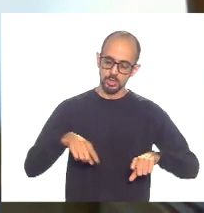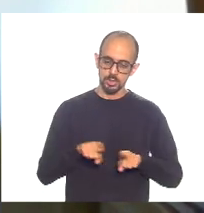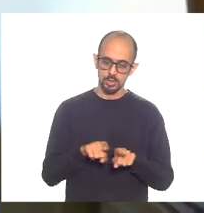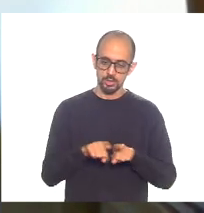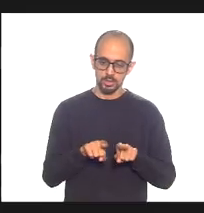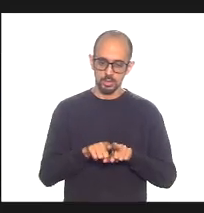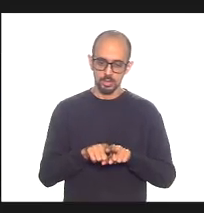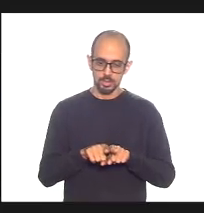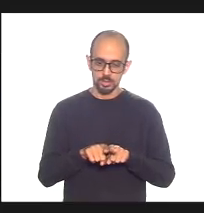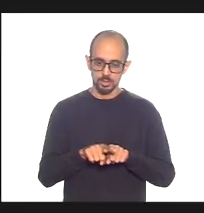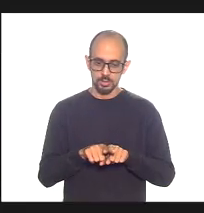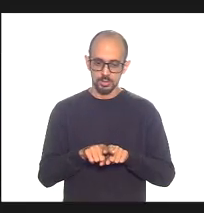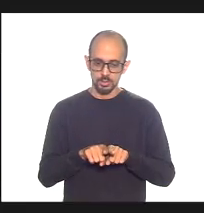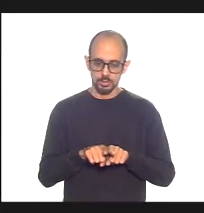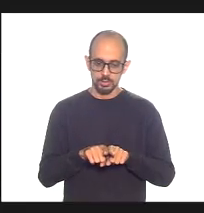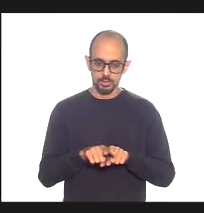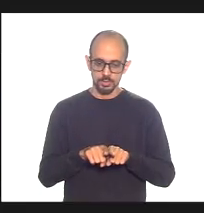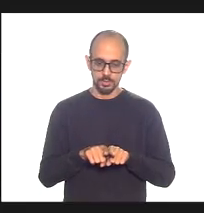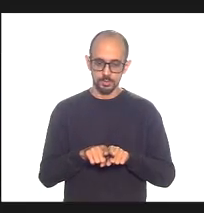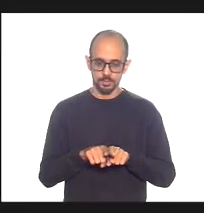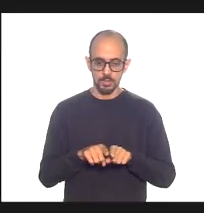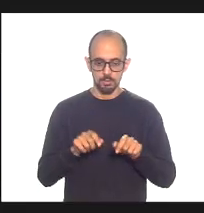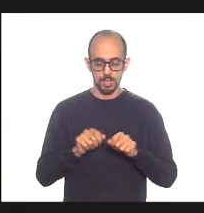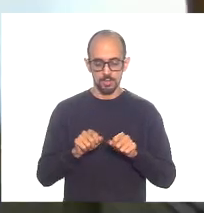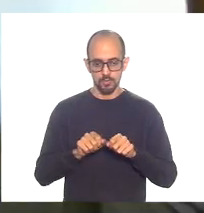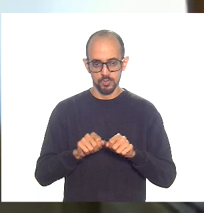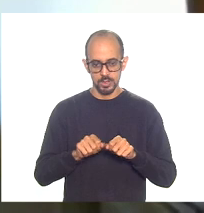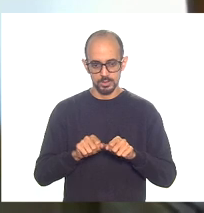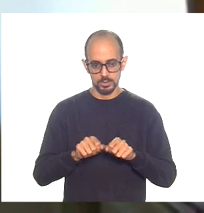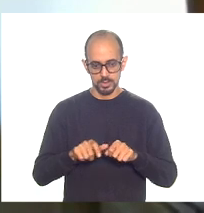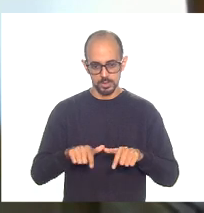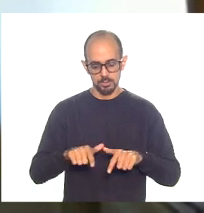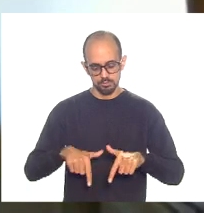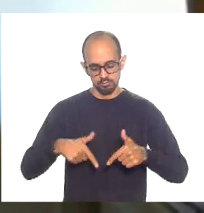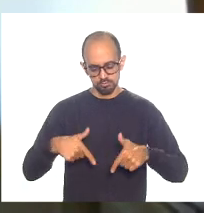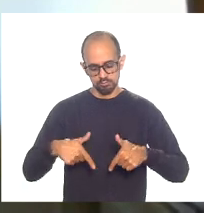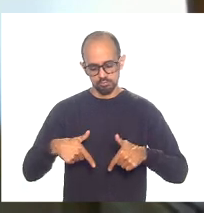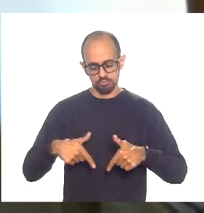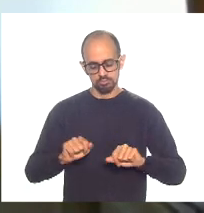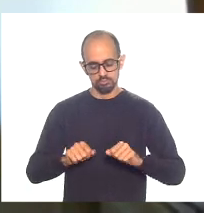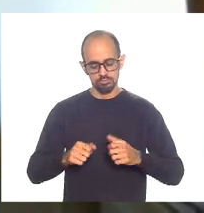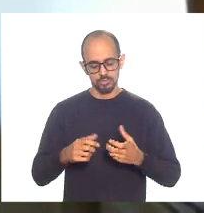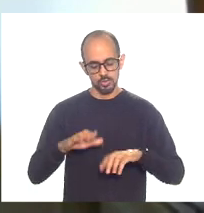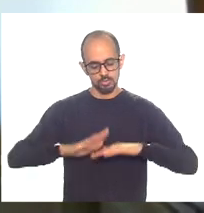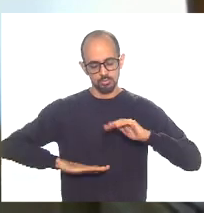competência jurídica para exercer tal função. Eu